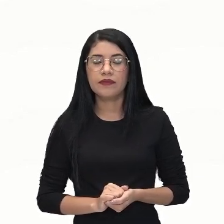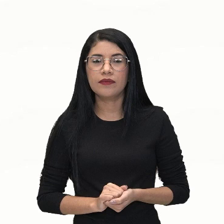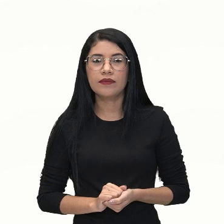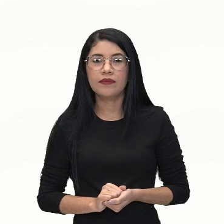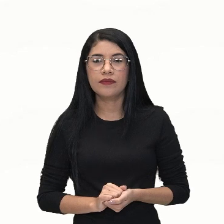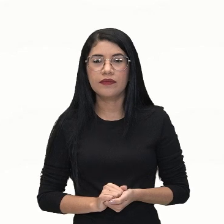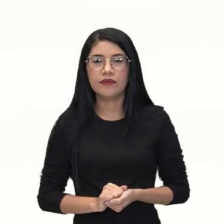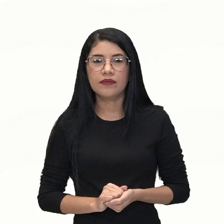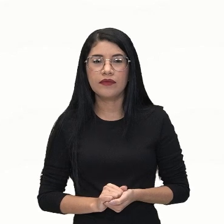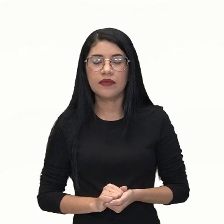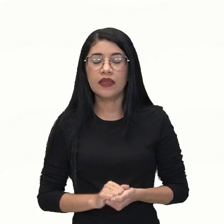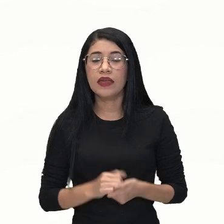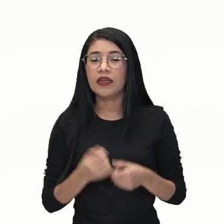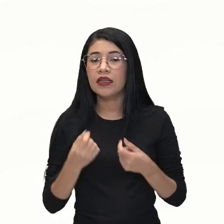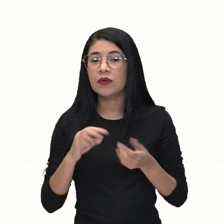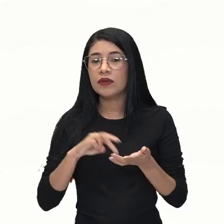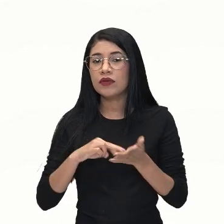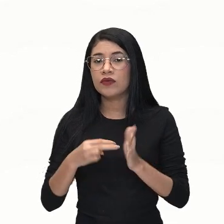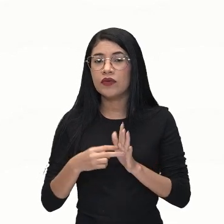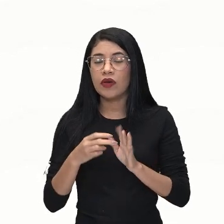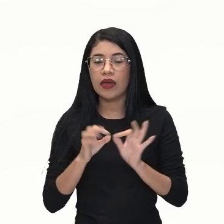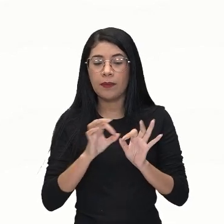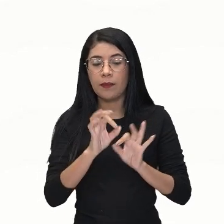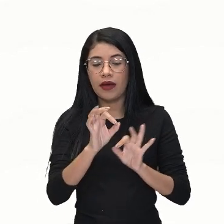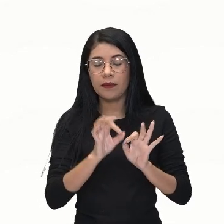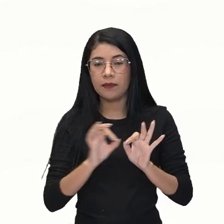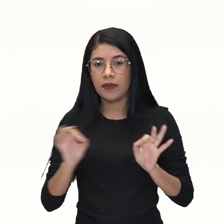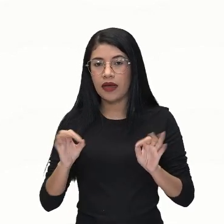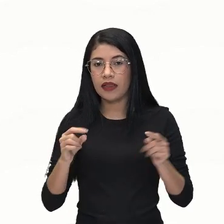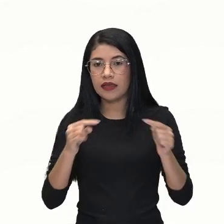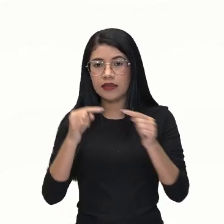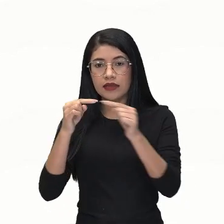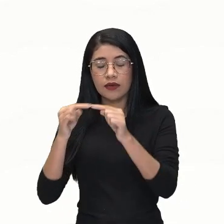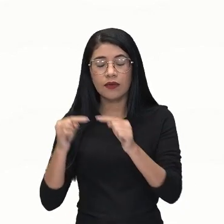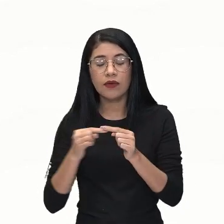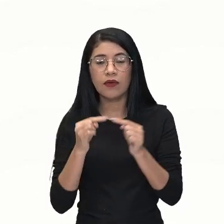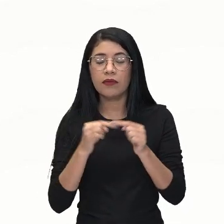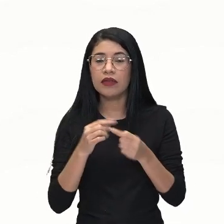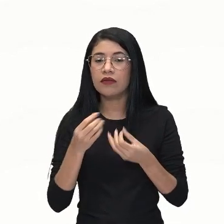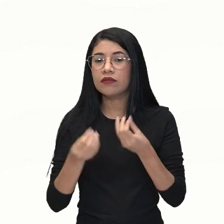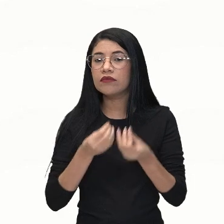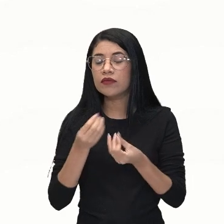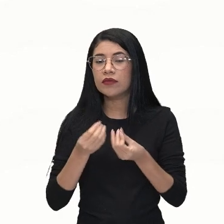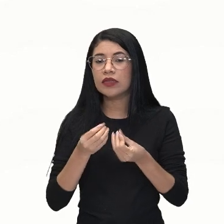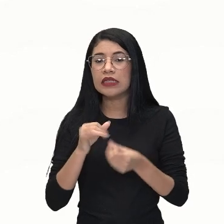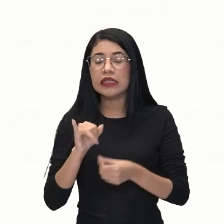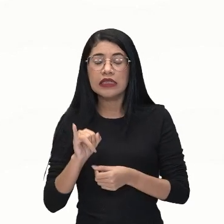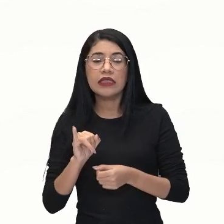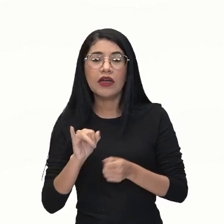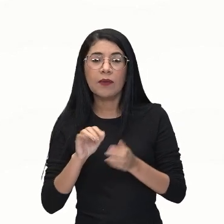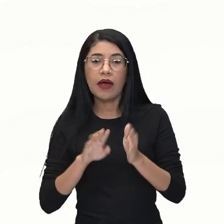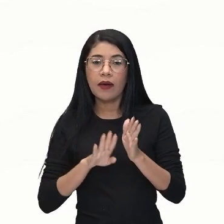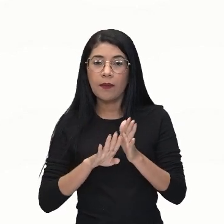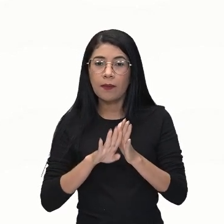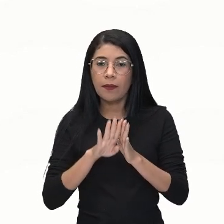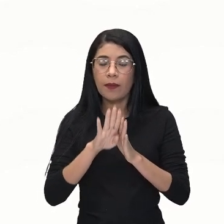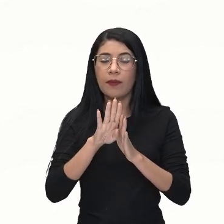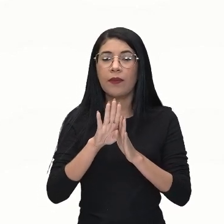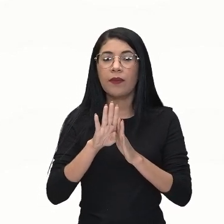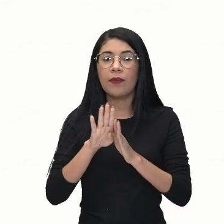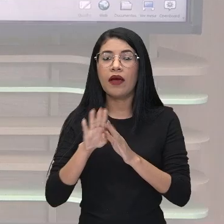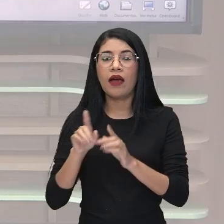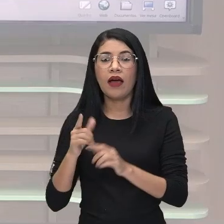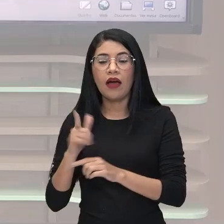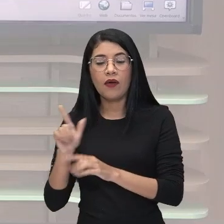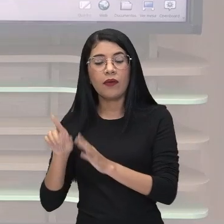entenda. Grandezas diretamente proporcionais é quando uma aumenta, a outra